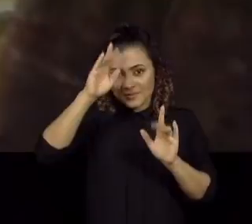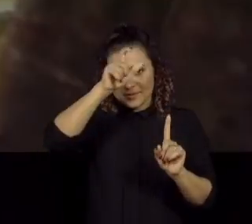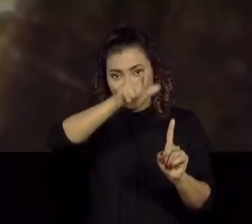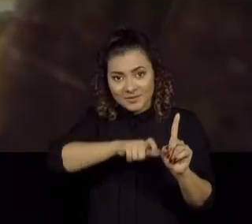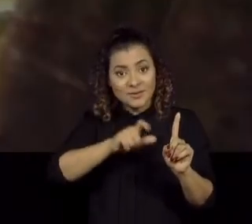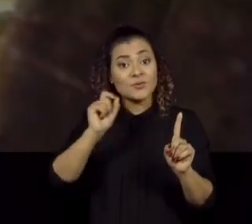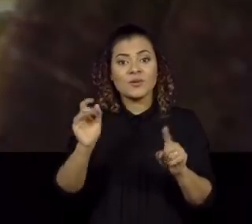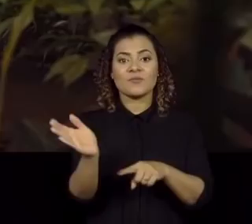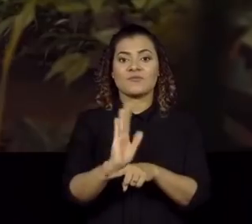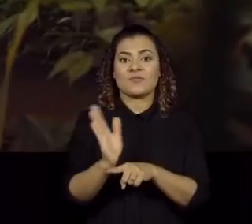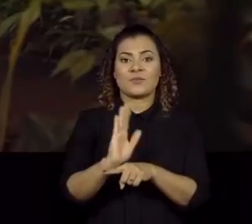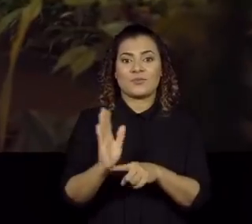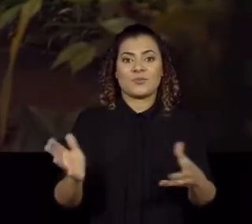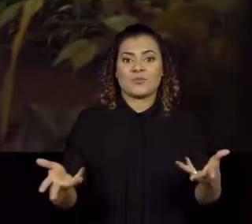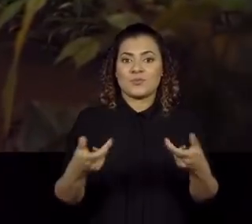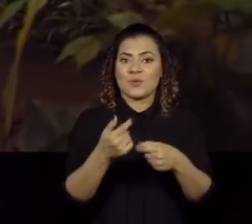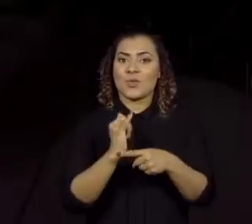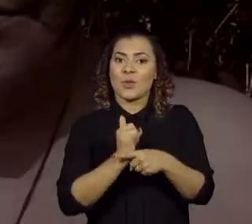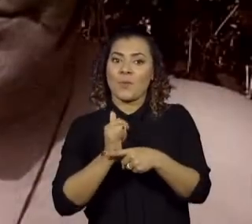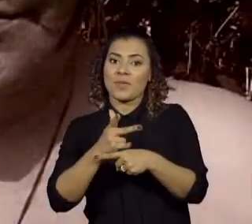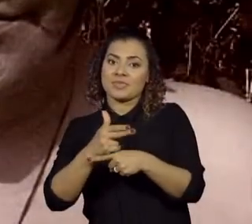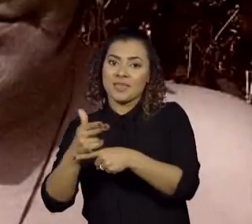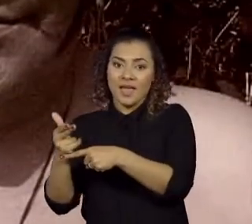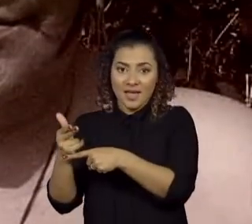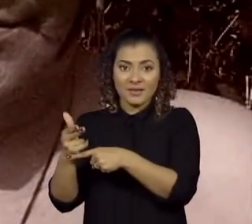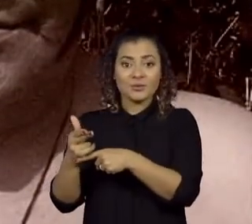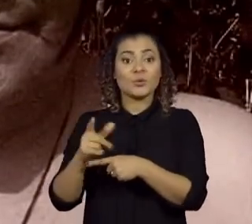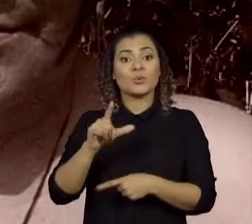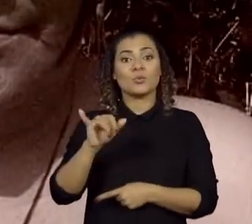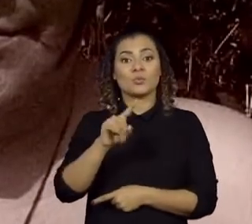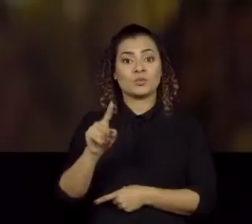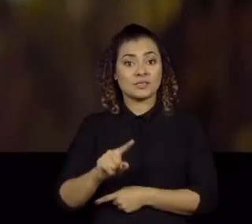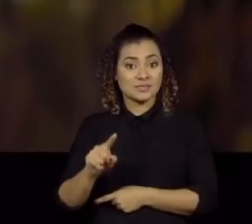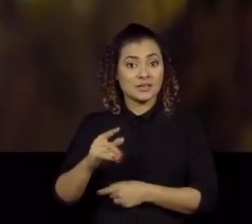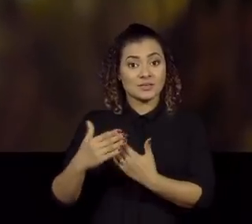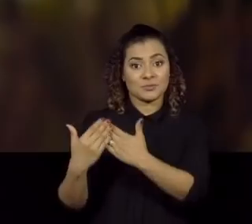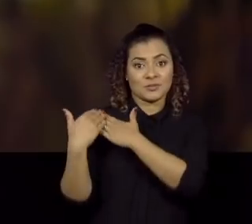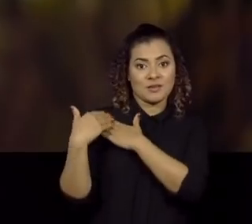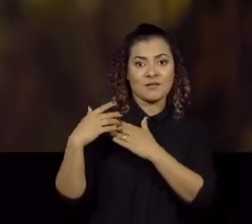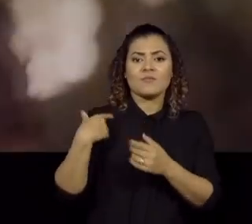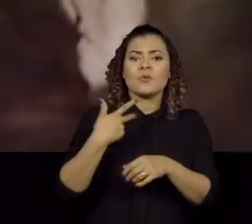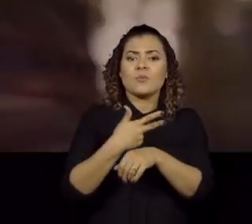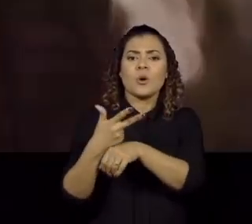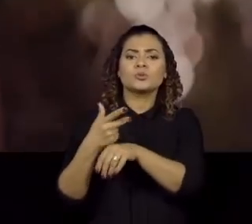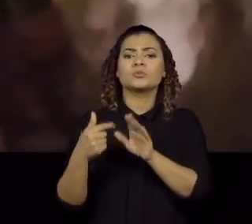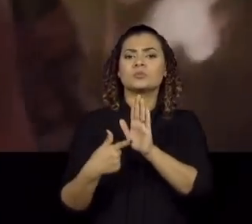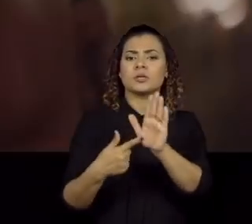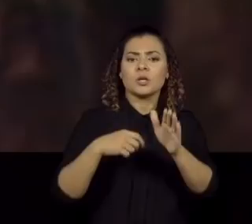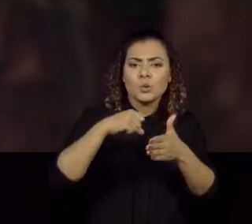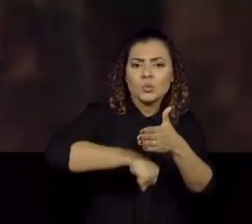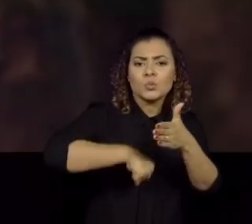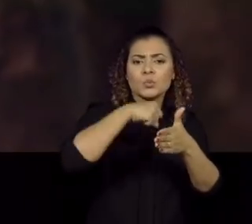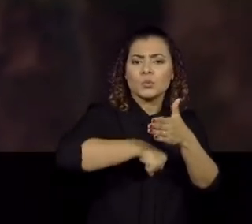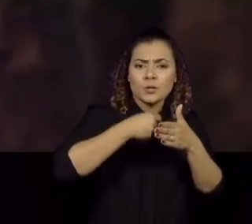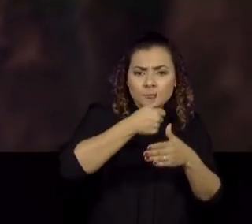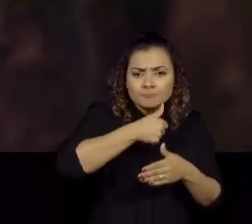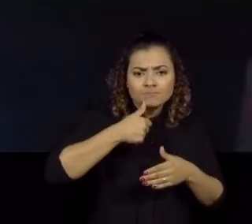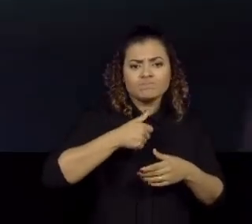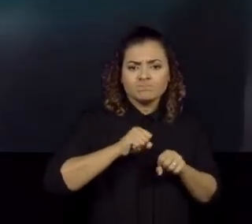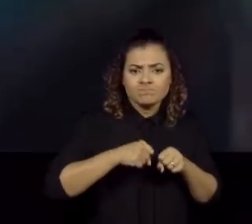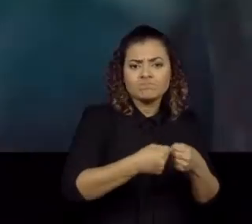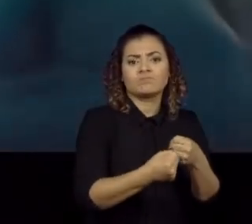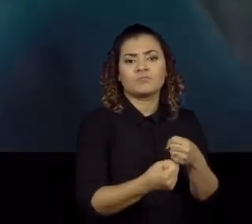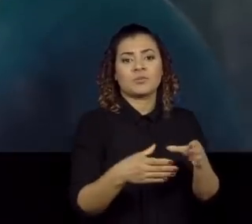A Última Floresta. O documentário, dirigido por Luiz Bolognese, registra a luta pela sobrevivência do